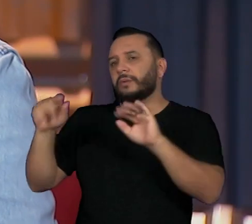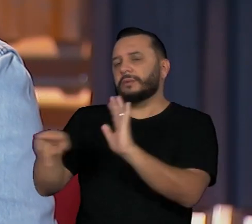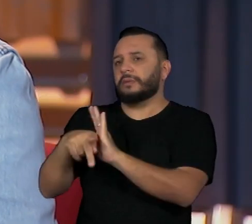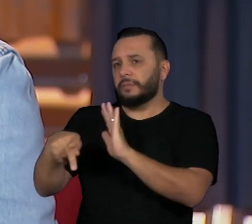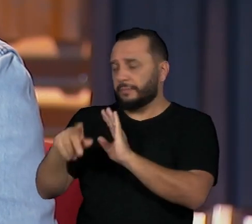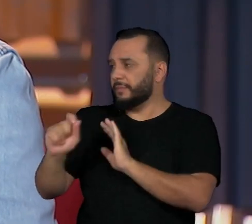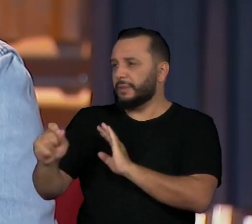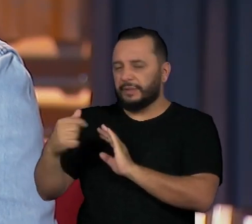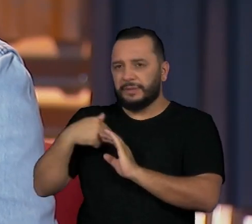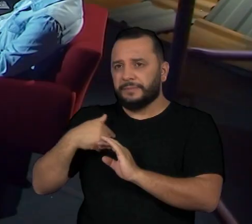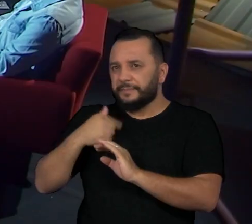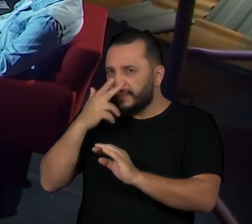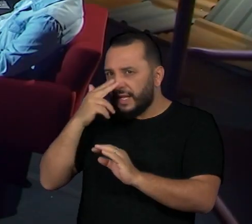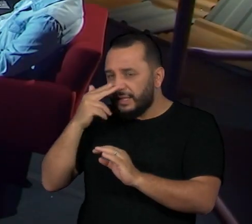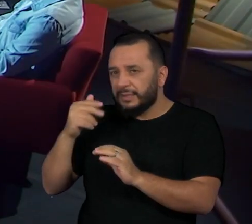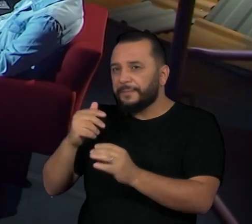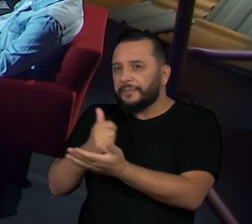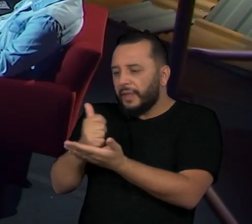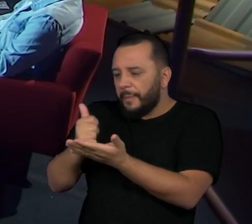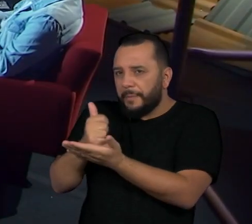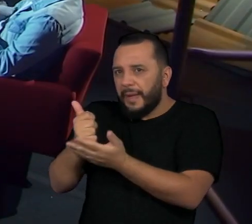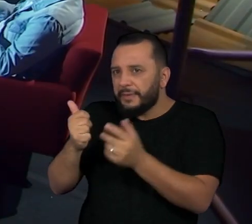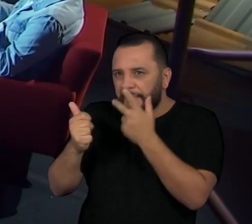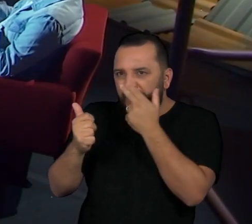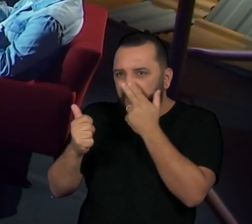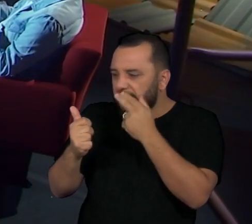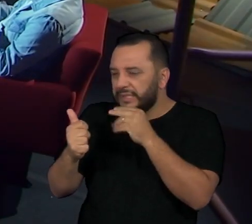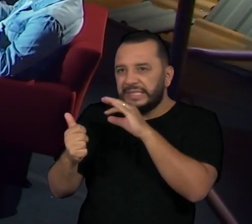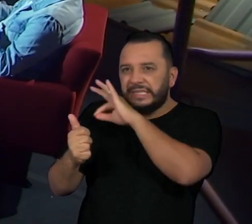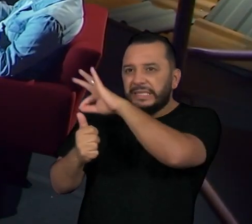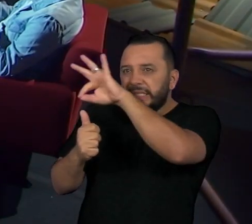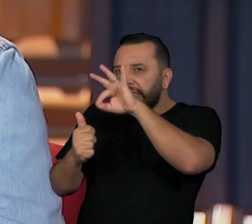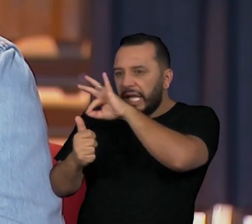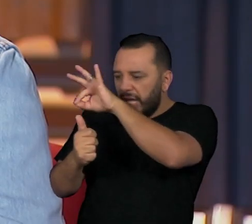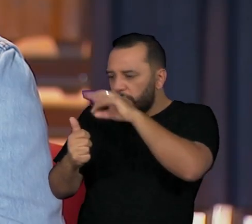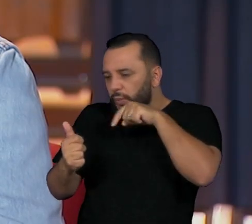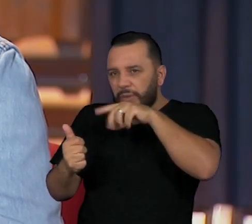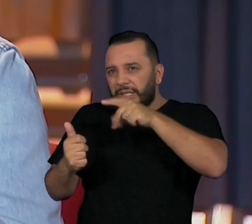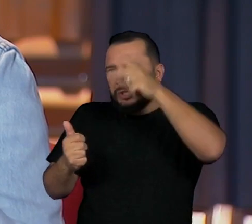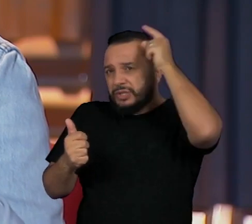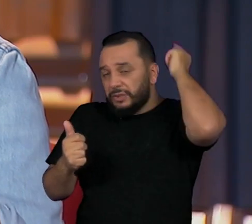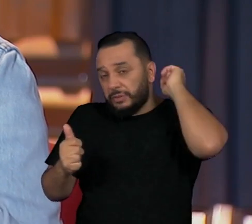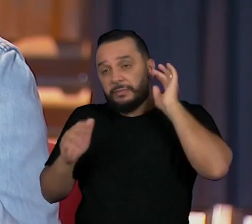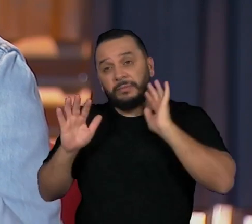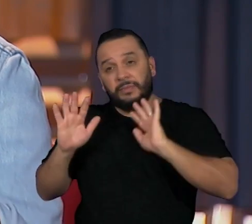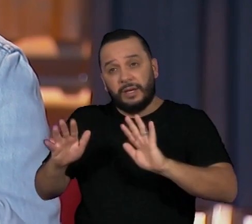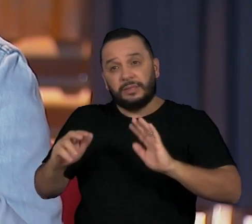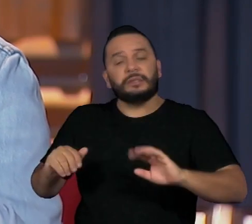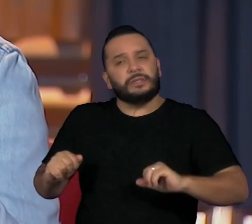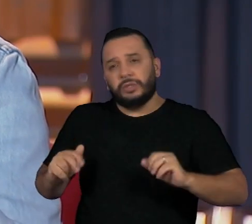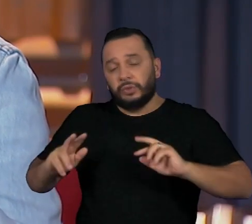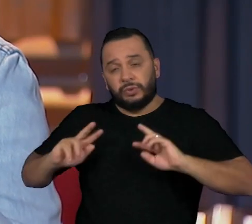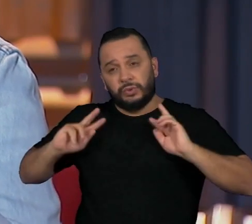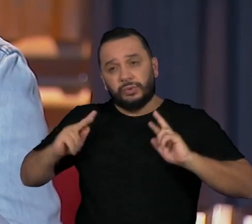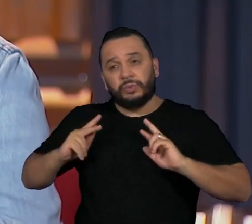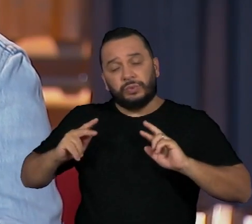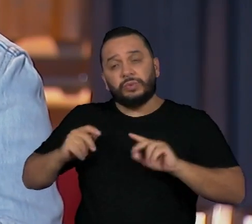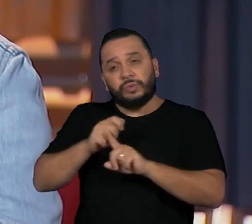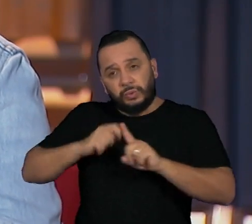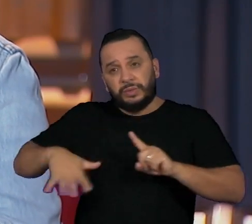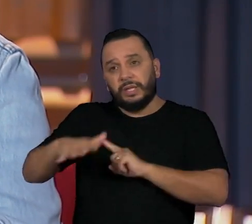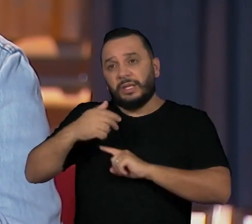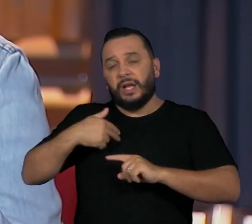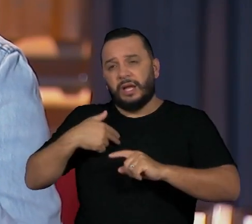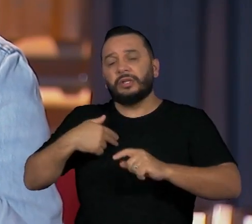dessas populações. Essas substâncias, elas foram negadas pela sociedade urbana, contemporânea,